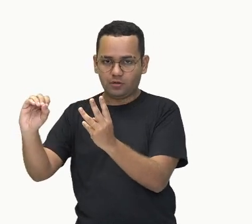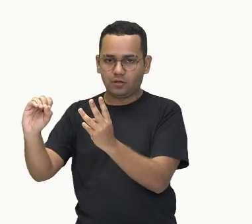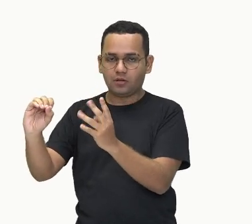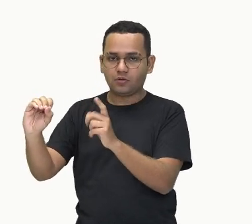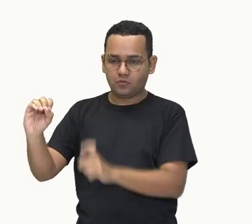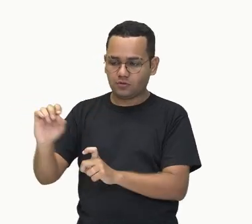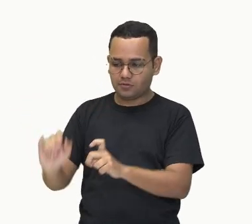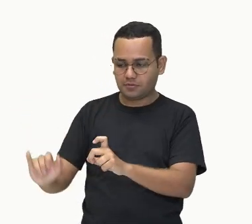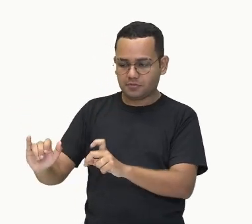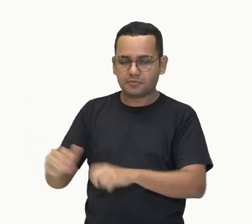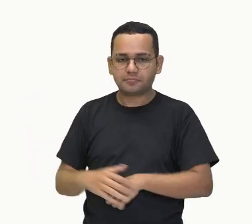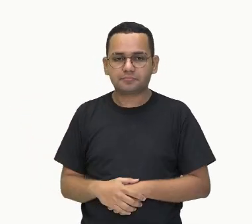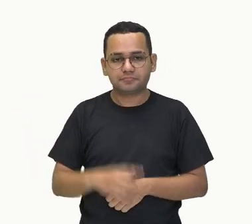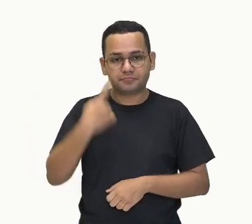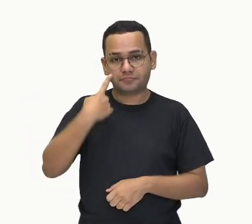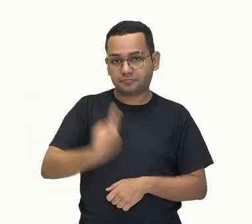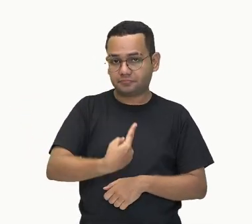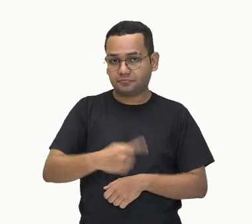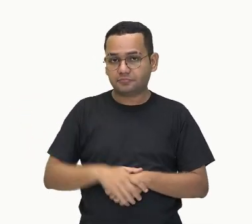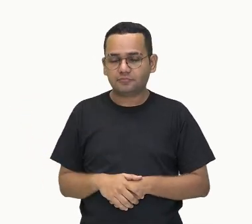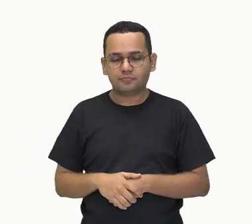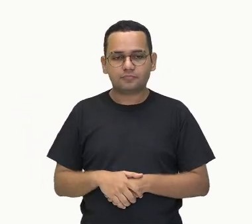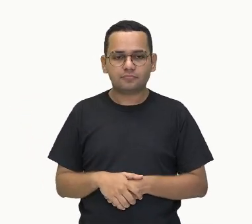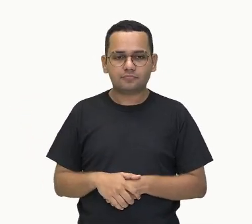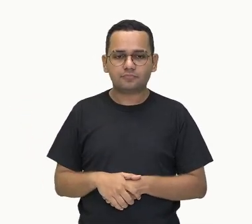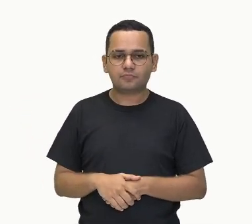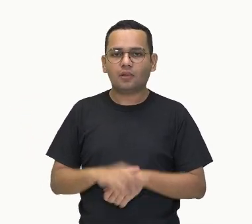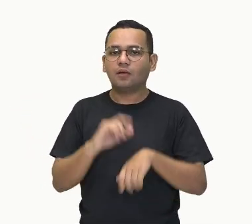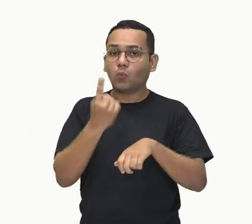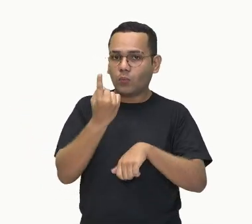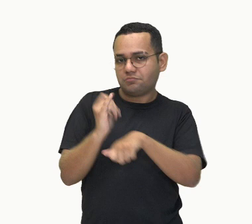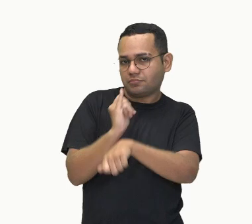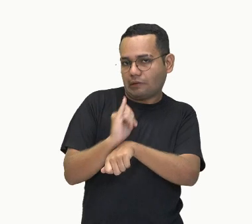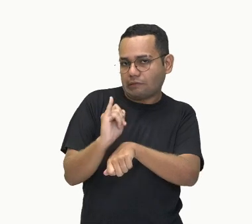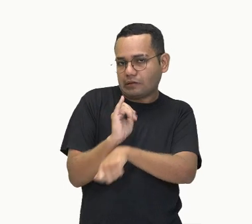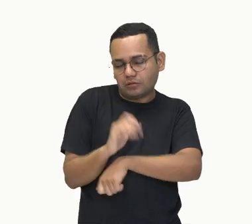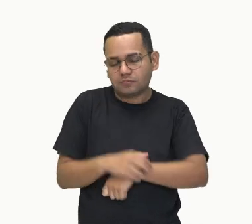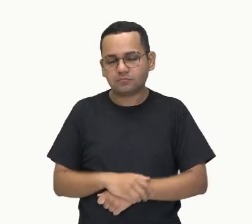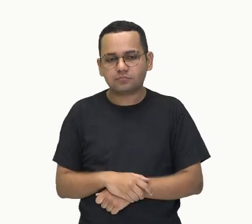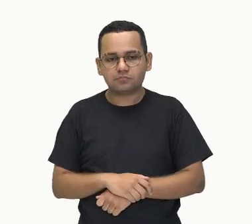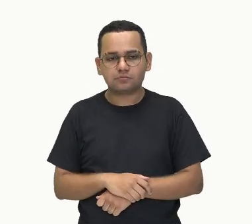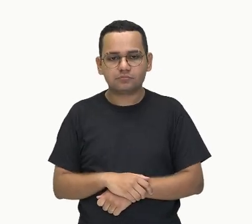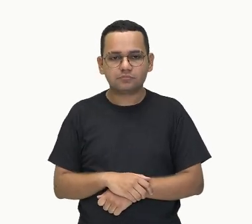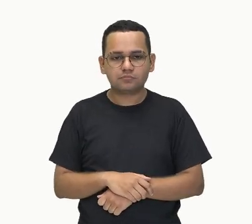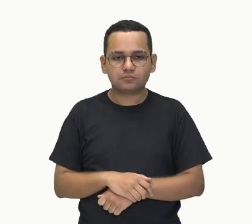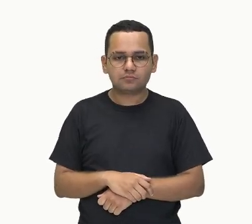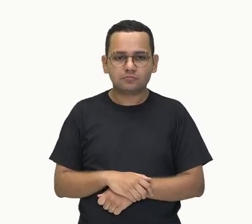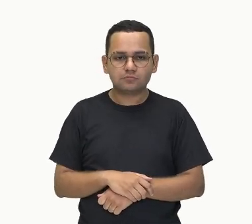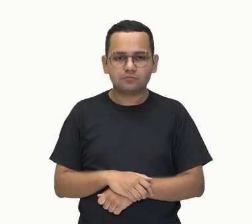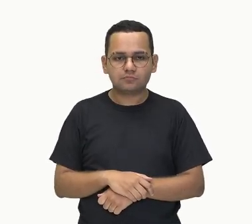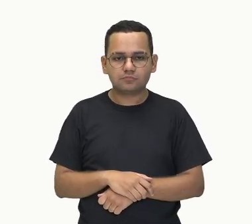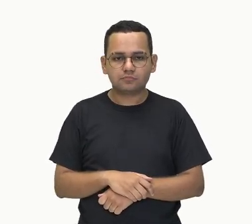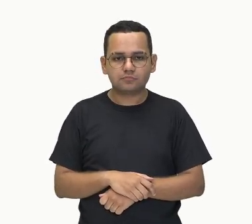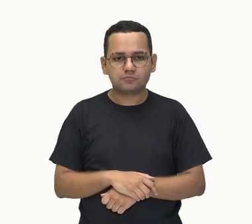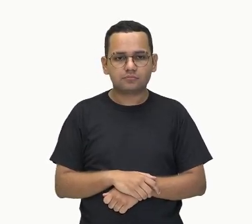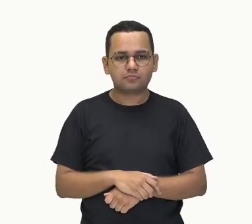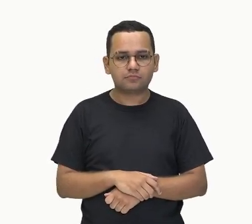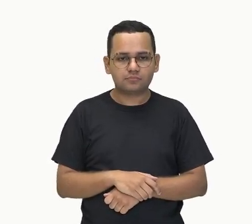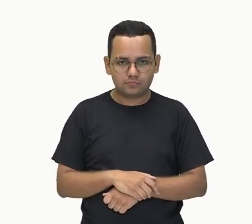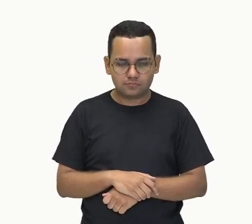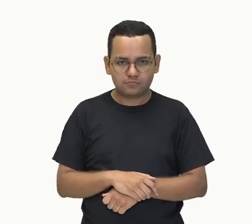vamos construir nosso determinante, ó. Nós vamos começar então com x, y e 1.